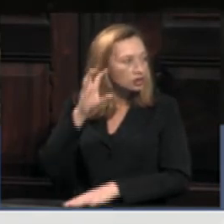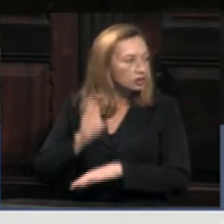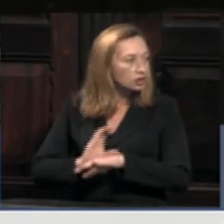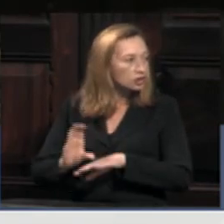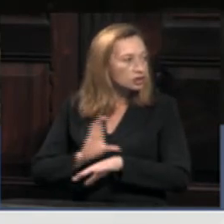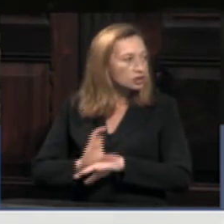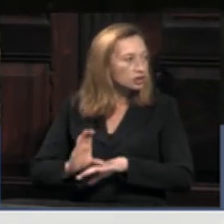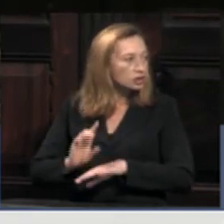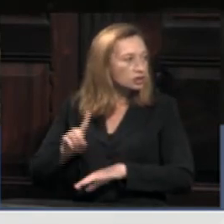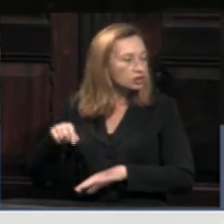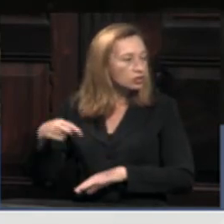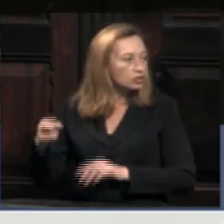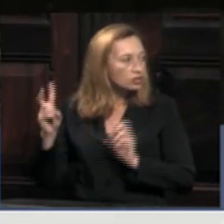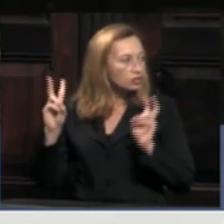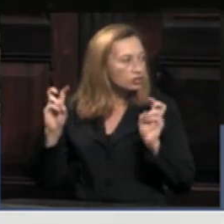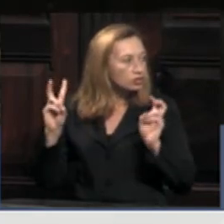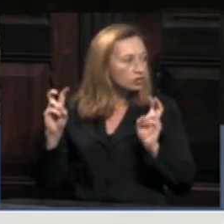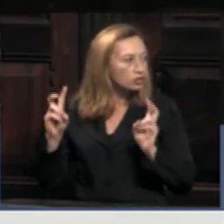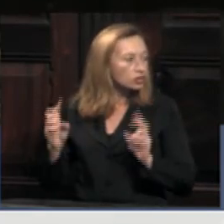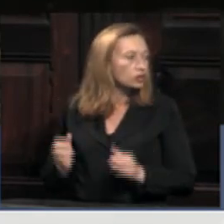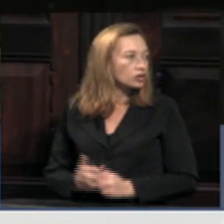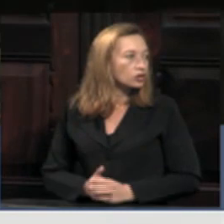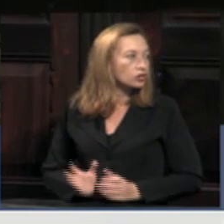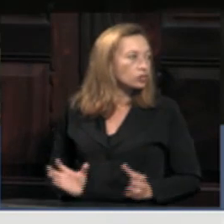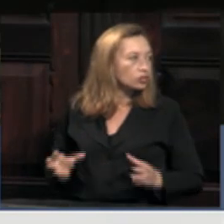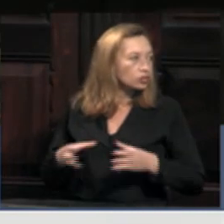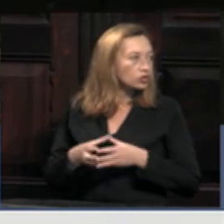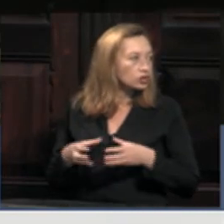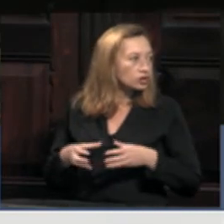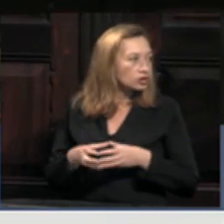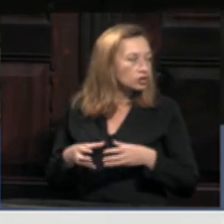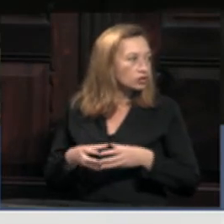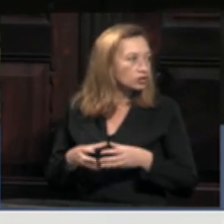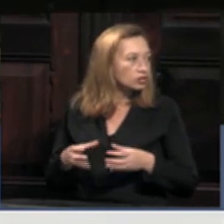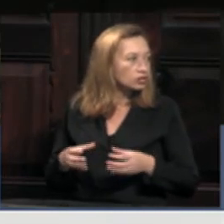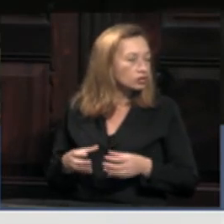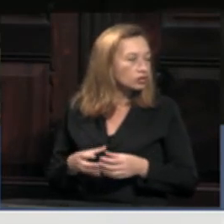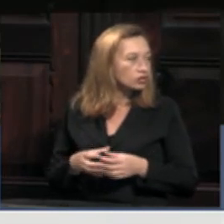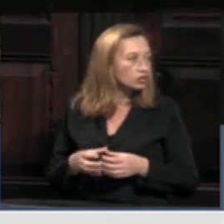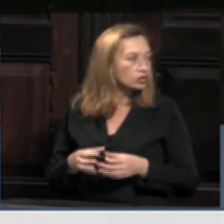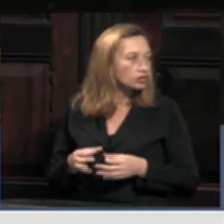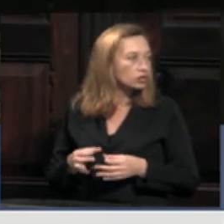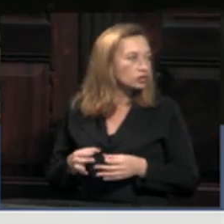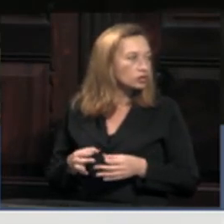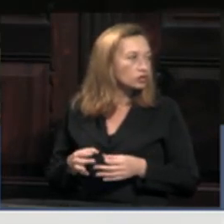outras providências. Pendendo de parecer da Comissão de Emendas Constitucionais.